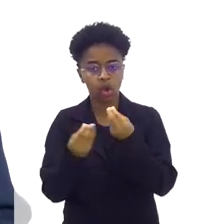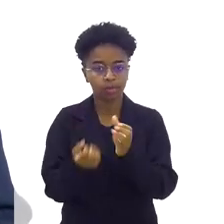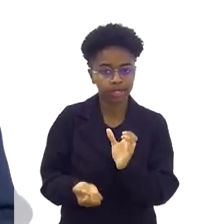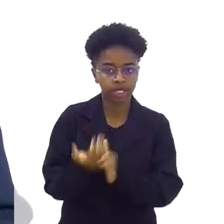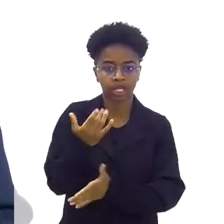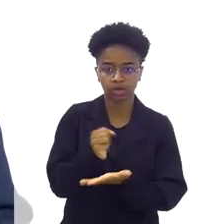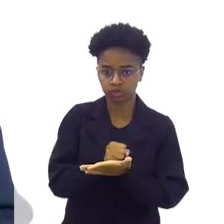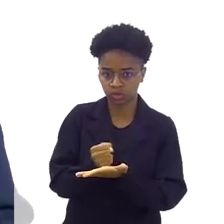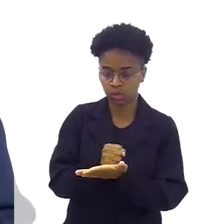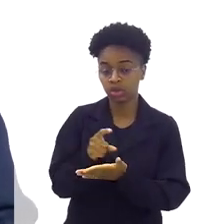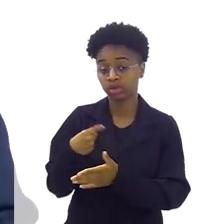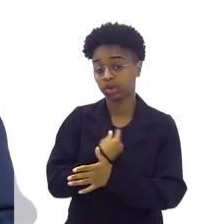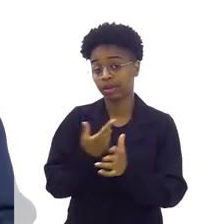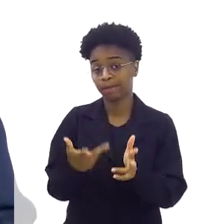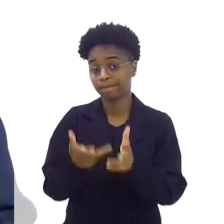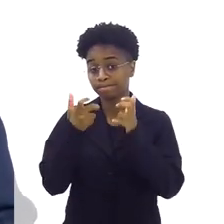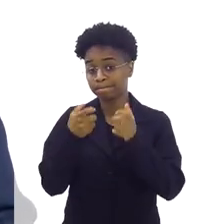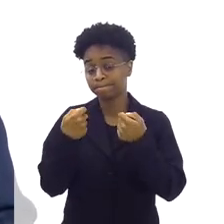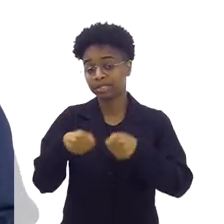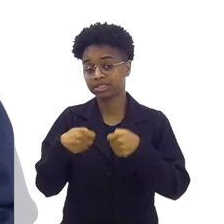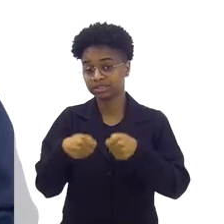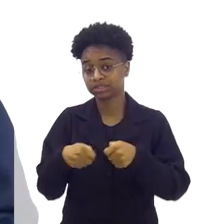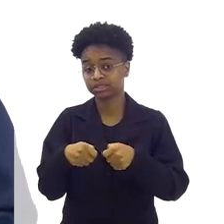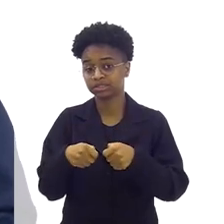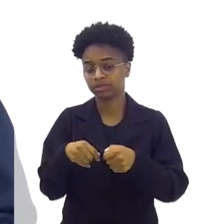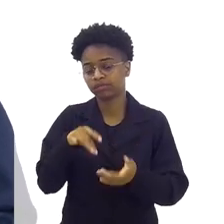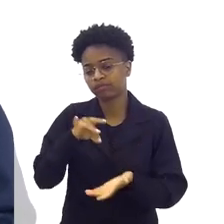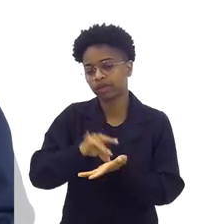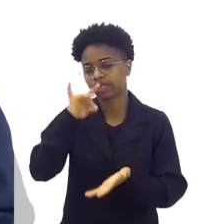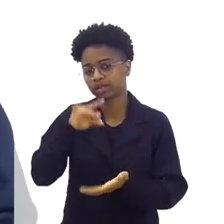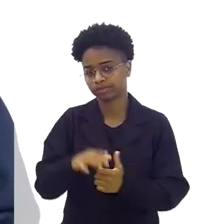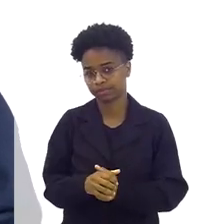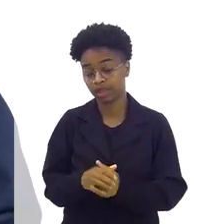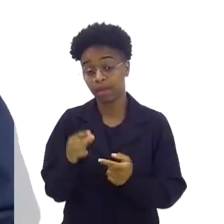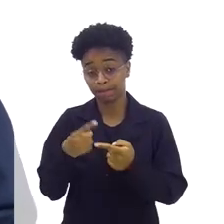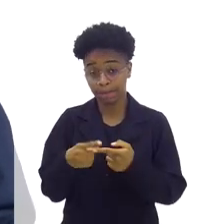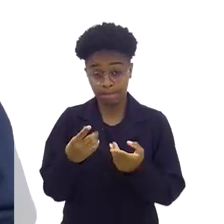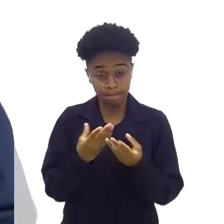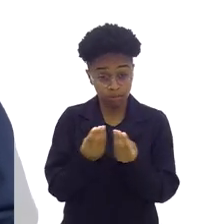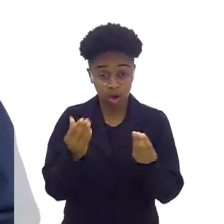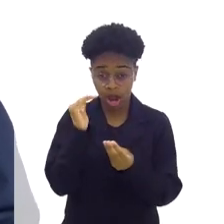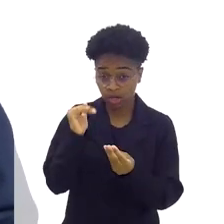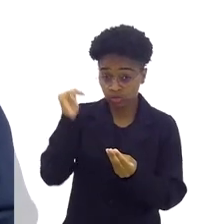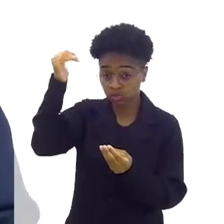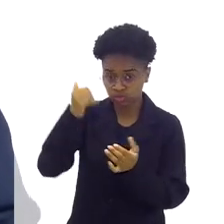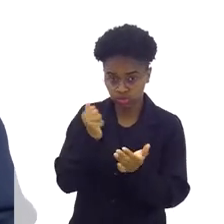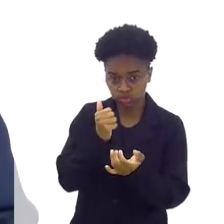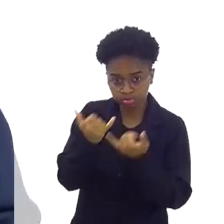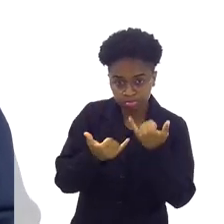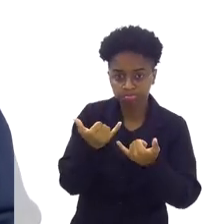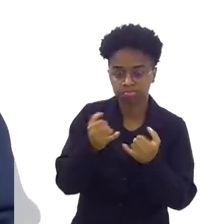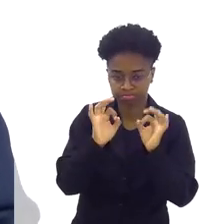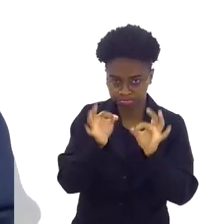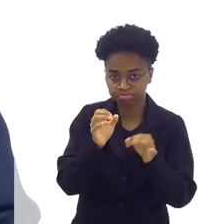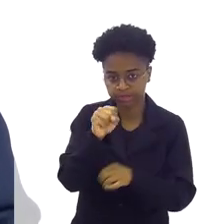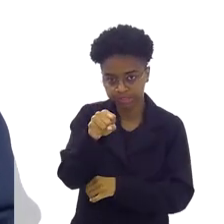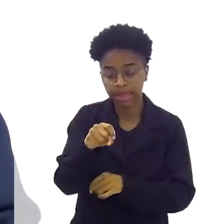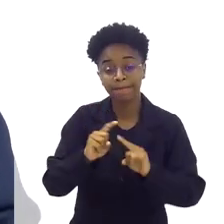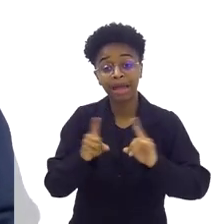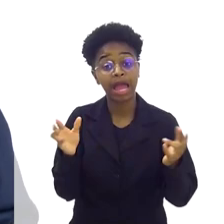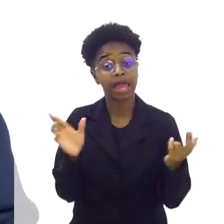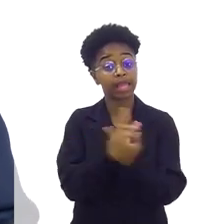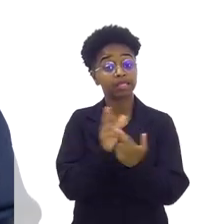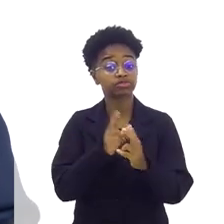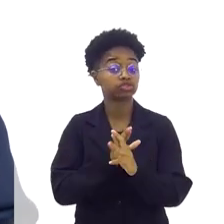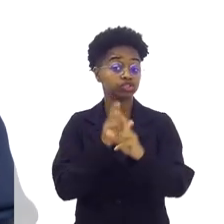diferença na produção do jogo, a gente tem que enxergar de uma forma real. Muitos adultos jogam, mas a relação que se tem com o jogo